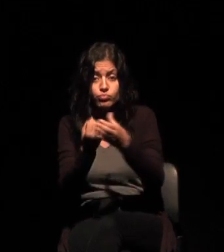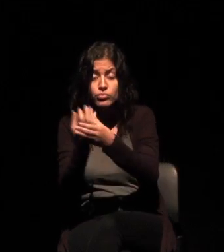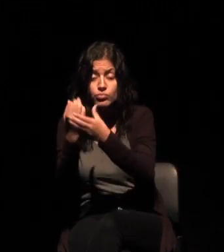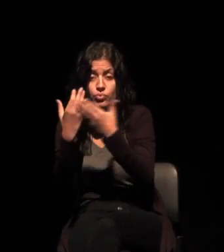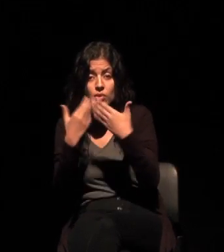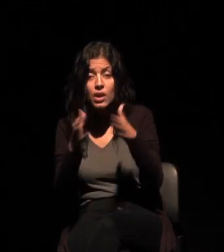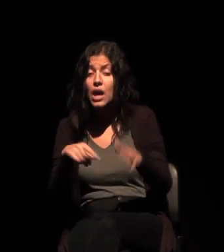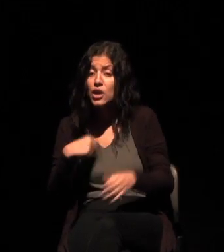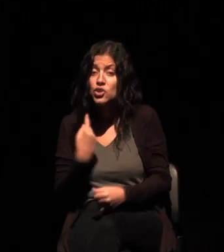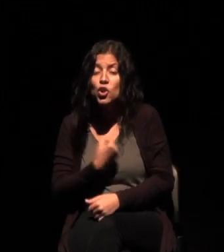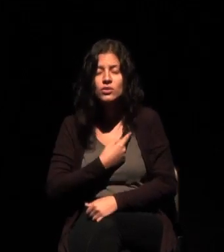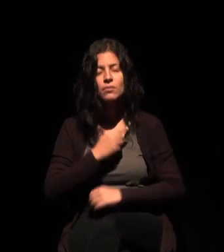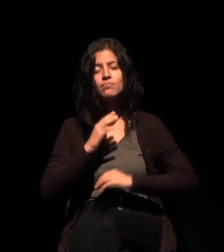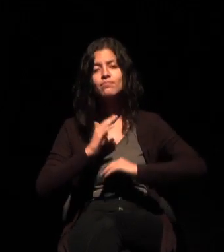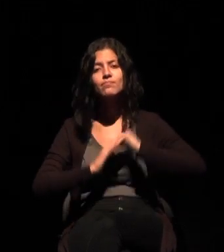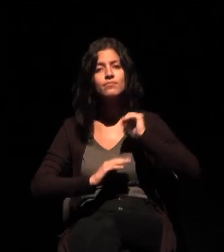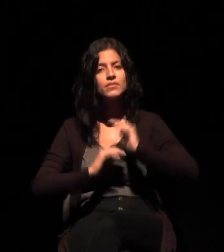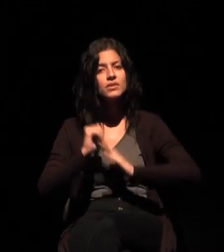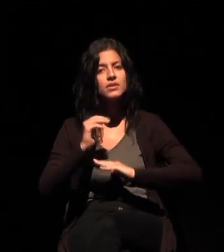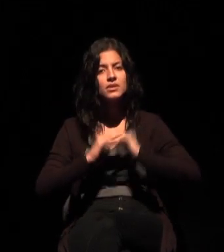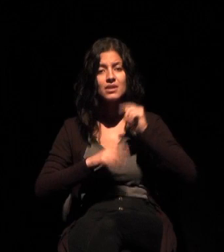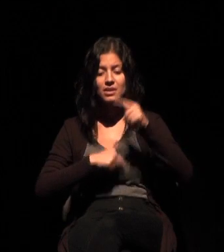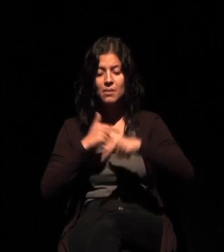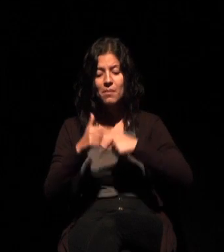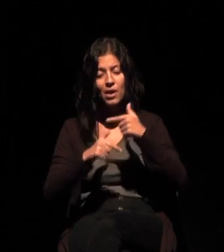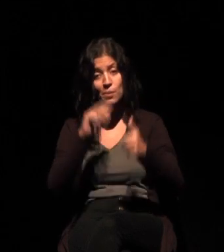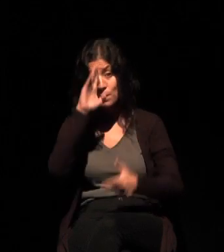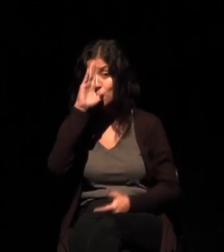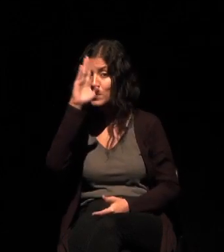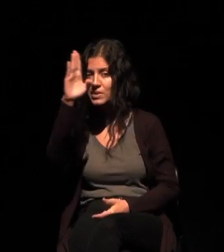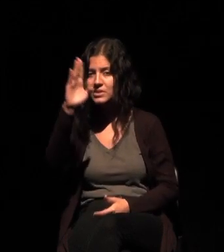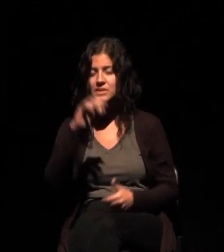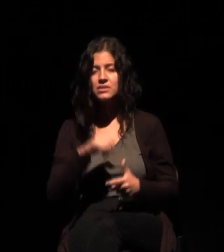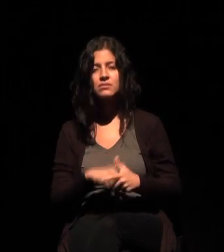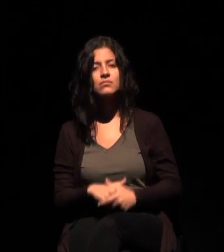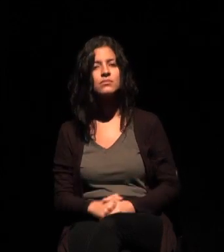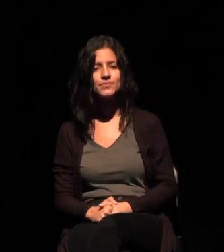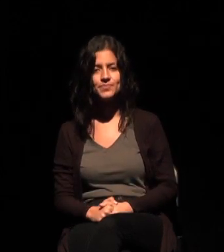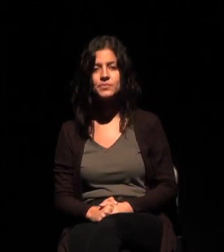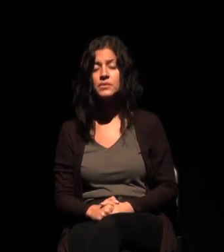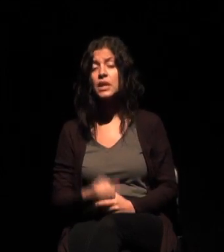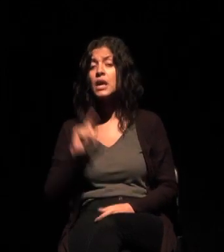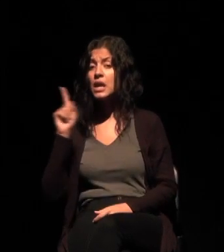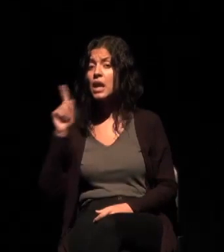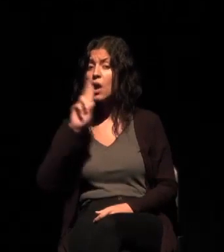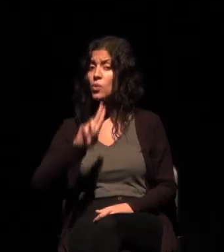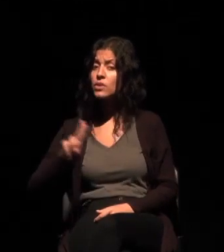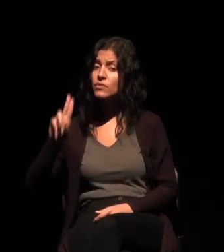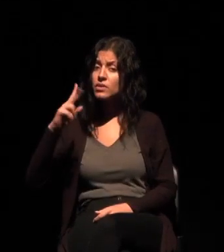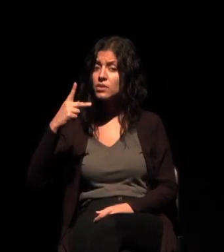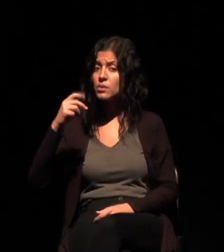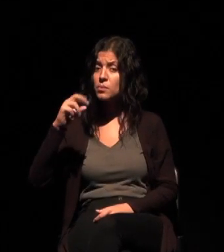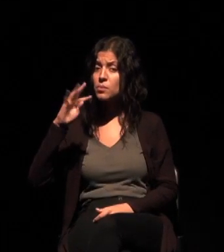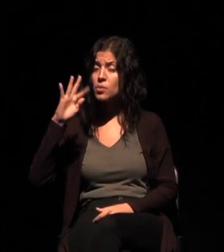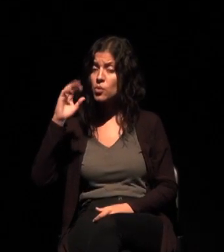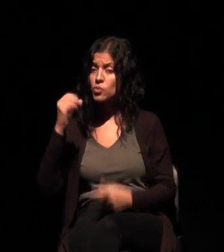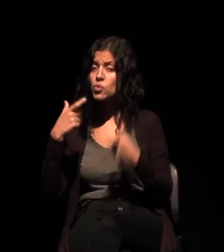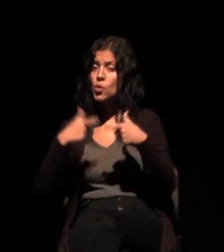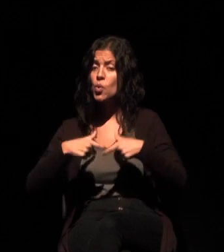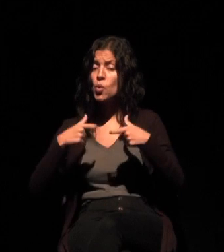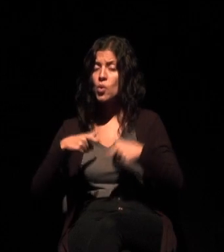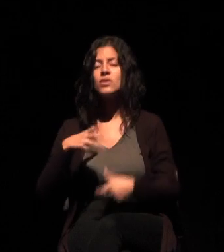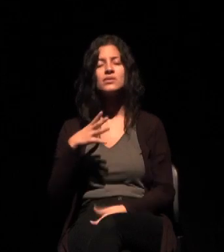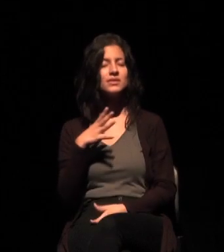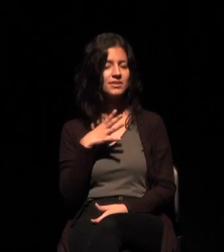a nossa atividade principal portanto partes e tecnologia da universidade do porto está situado na cidade